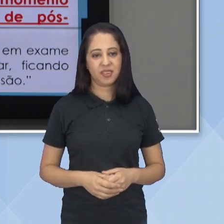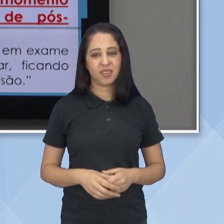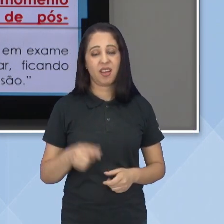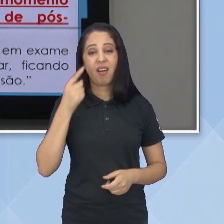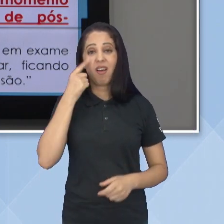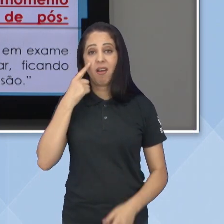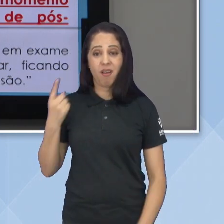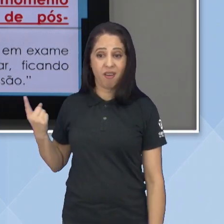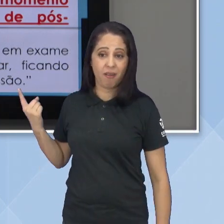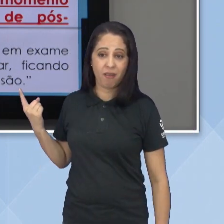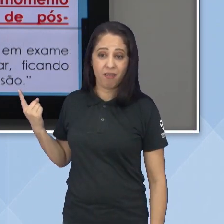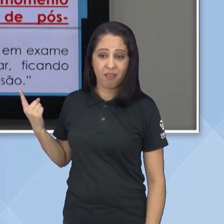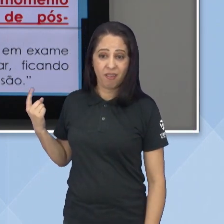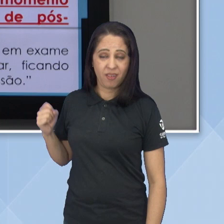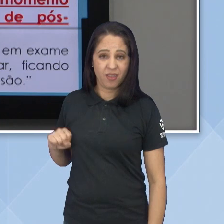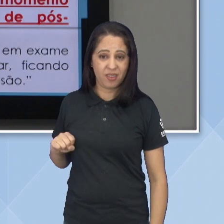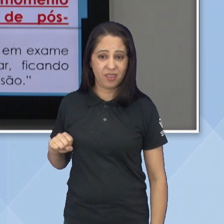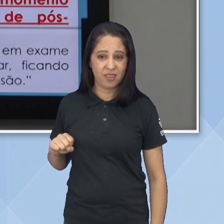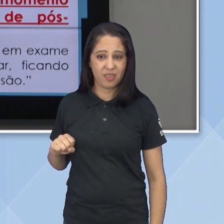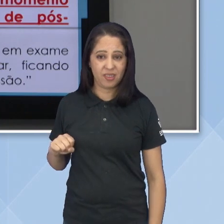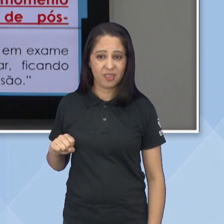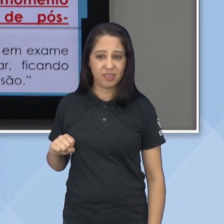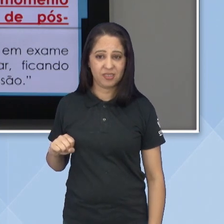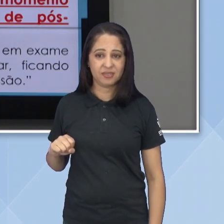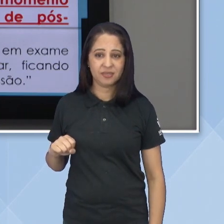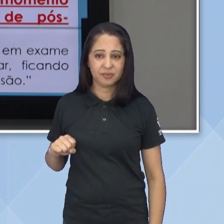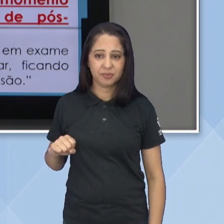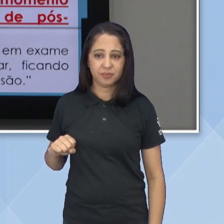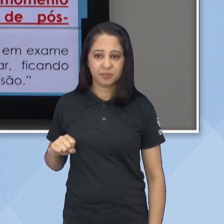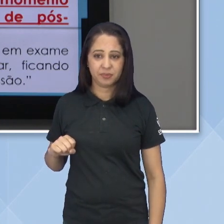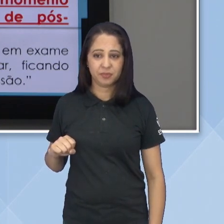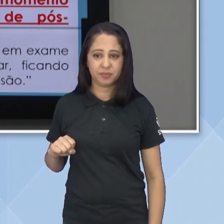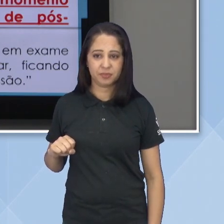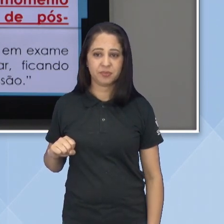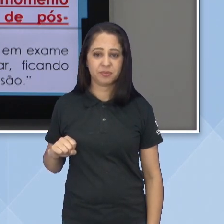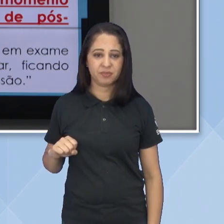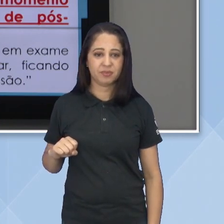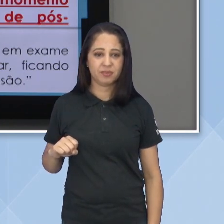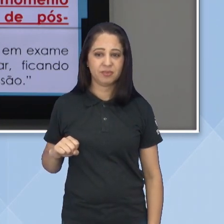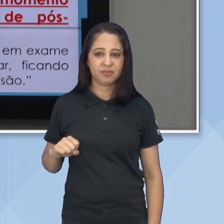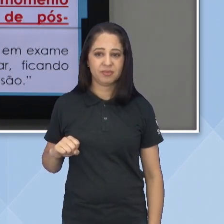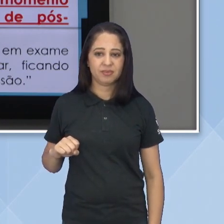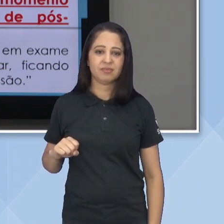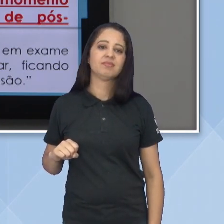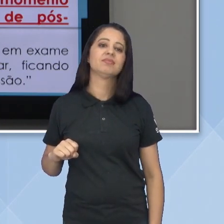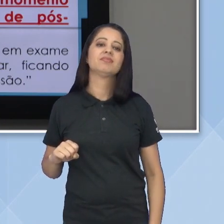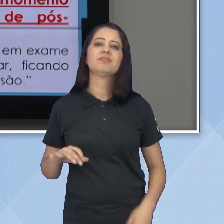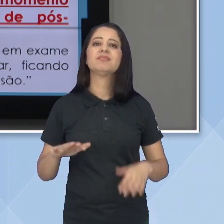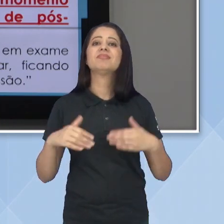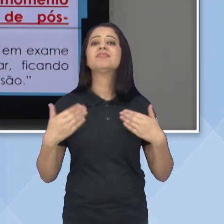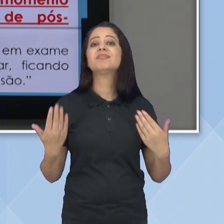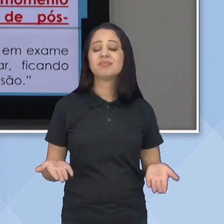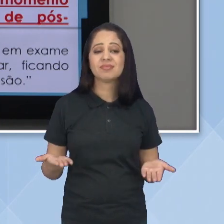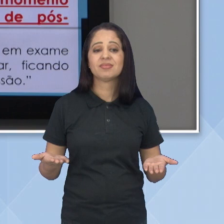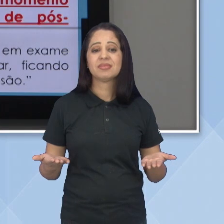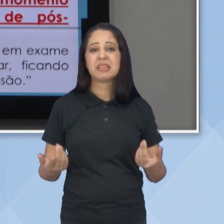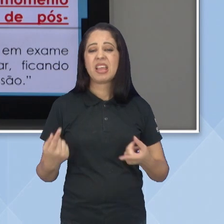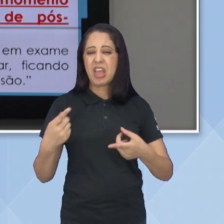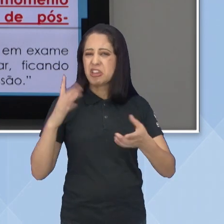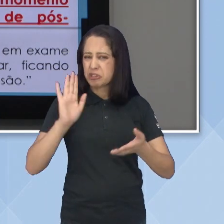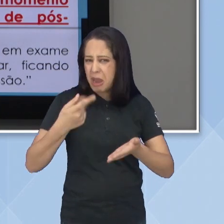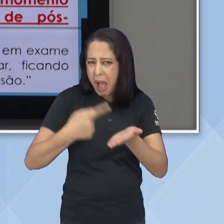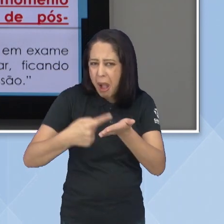ali, possa ocorrer o que não foi previamente acordado com a sociedade,